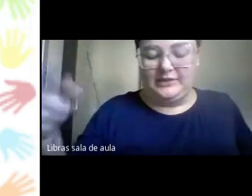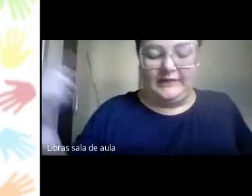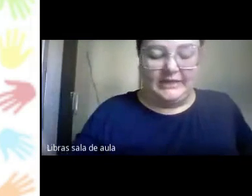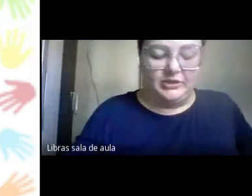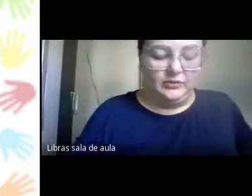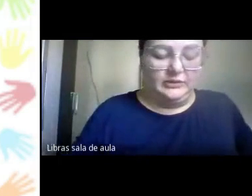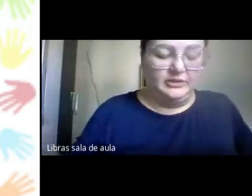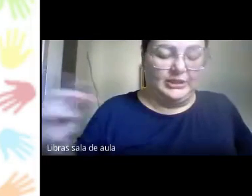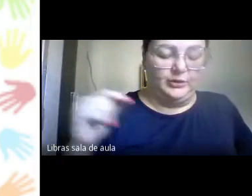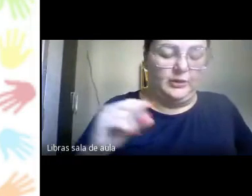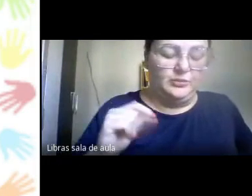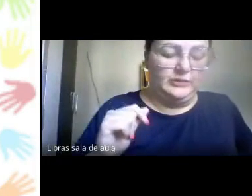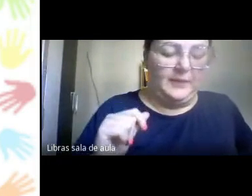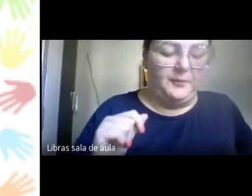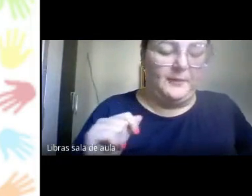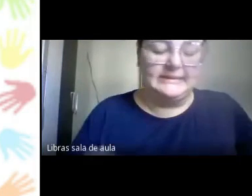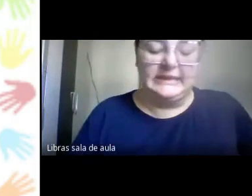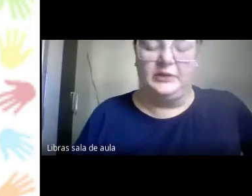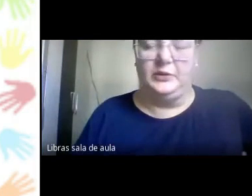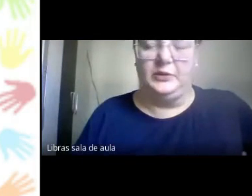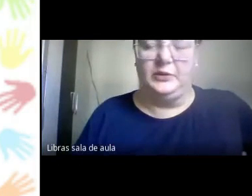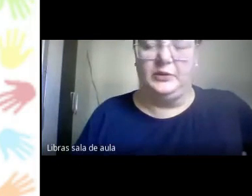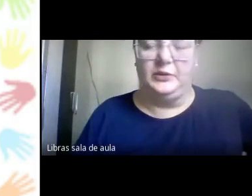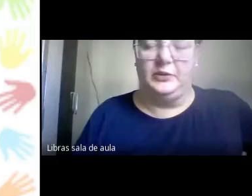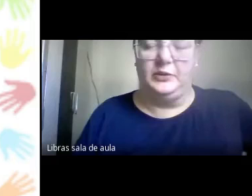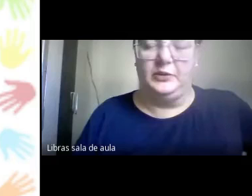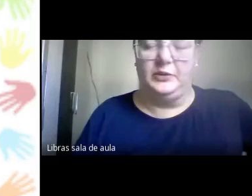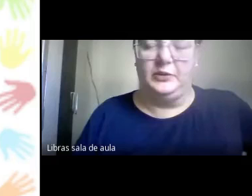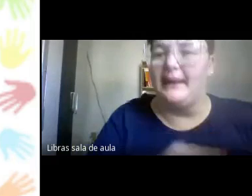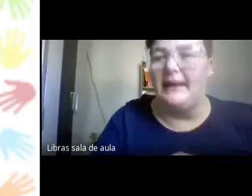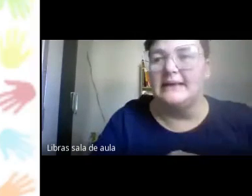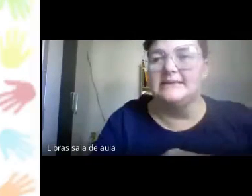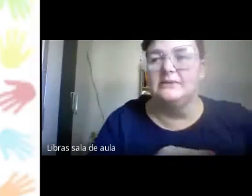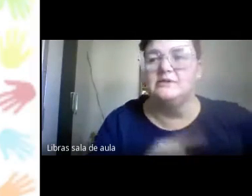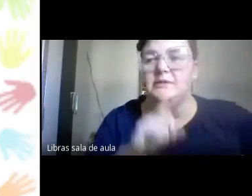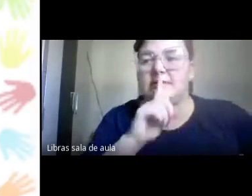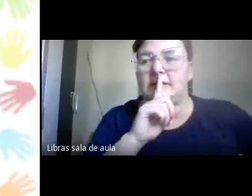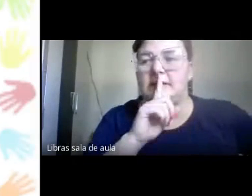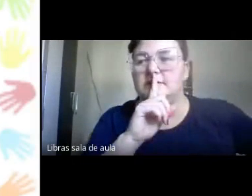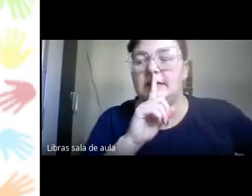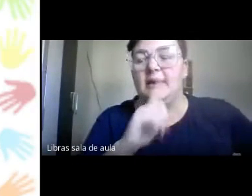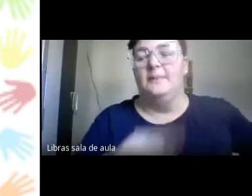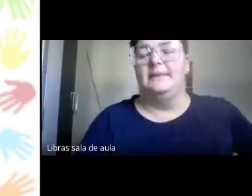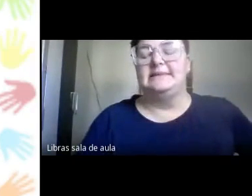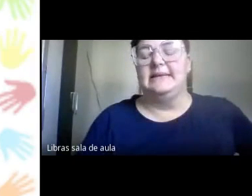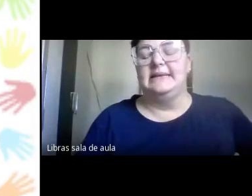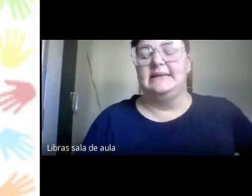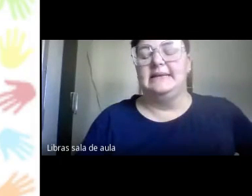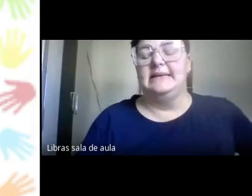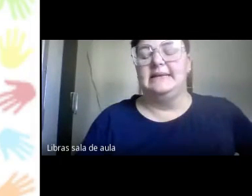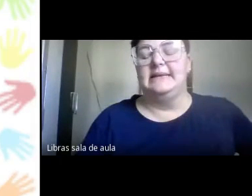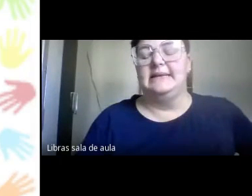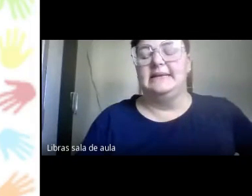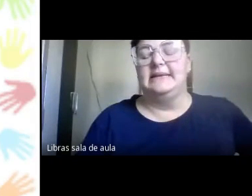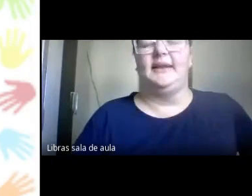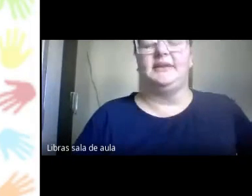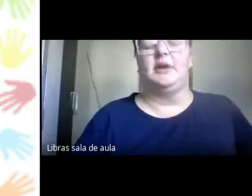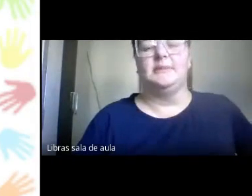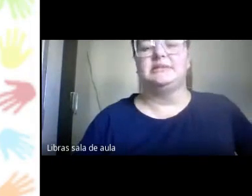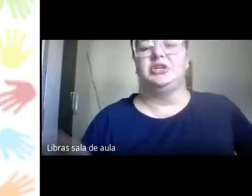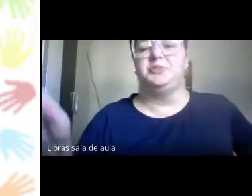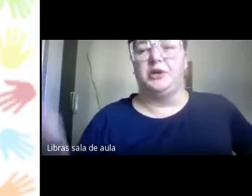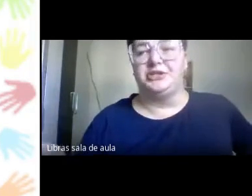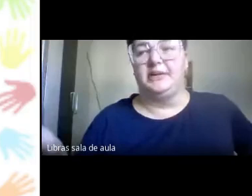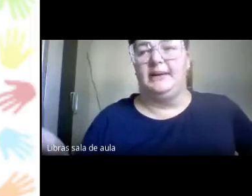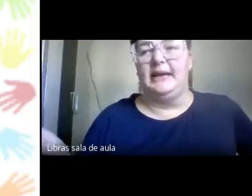é uma atividade que eu já estou há um tempo pensando em montar para mandar para casa dos meus alunos, mas são alunos com deficiência intelectual,